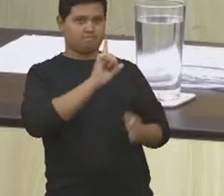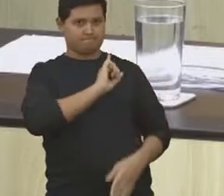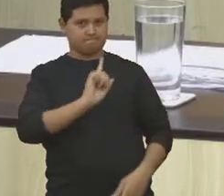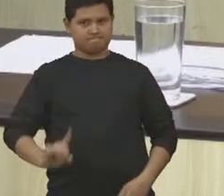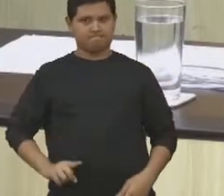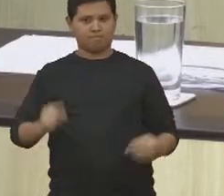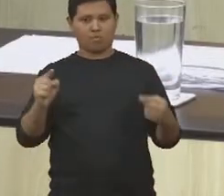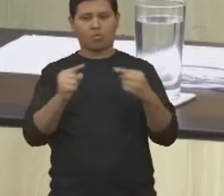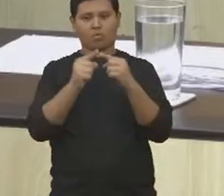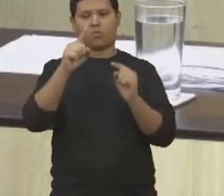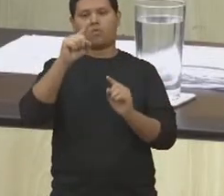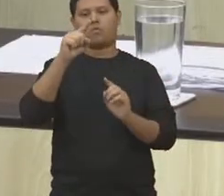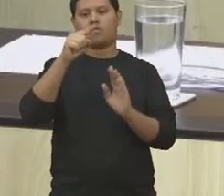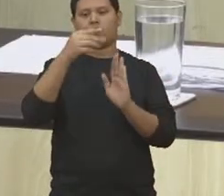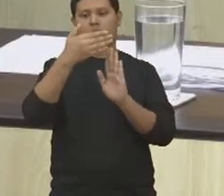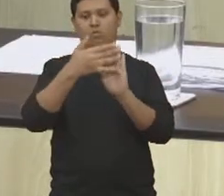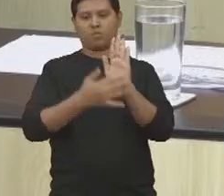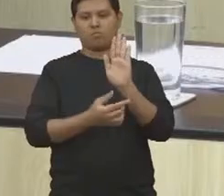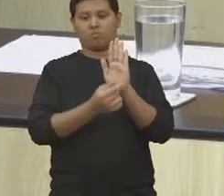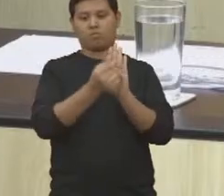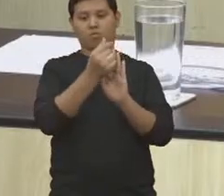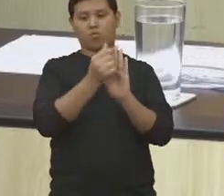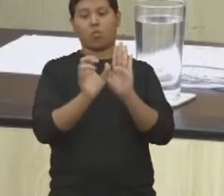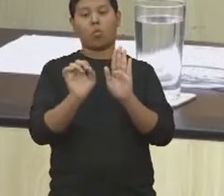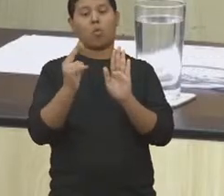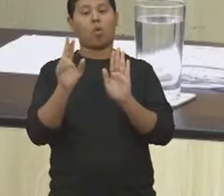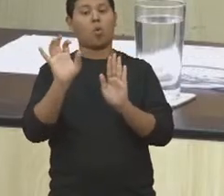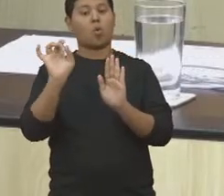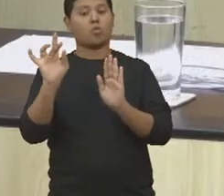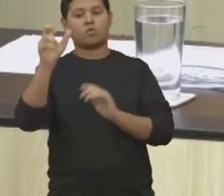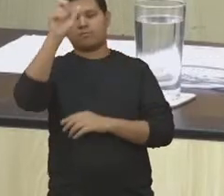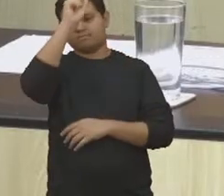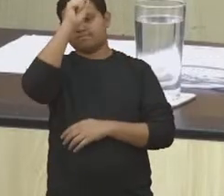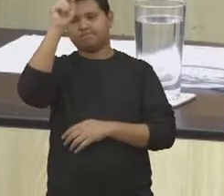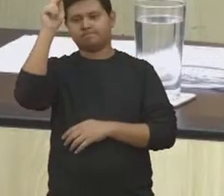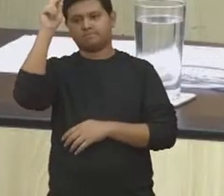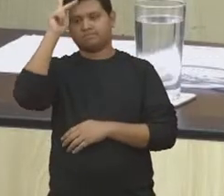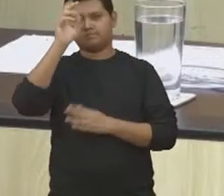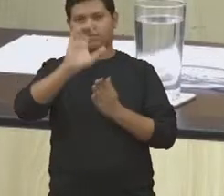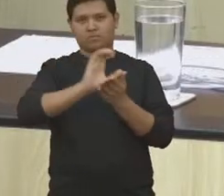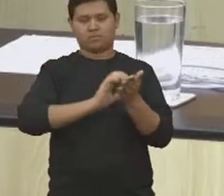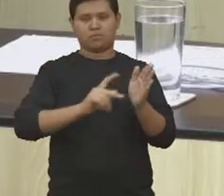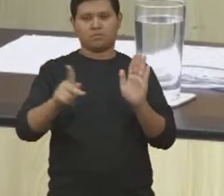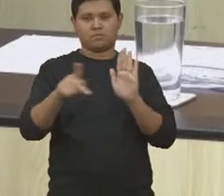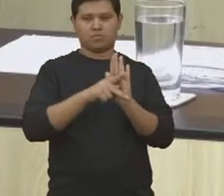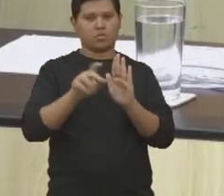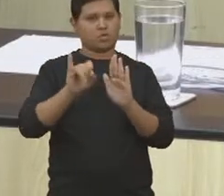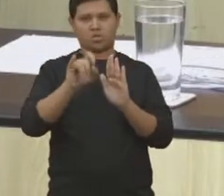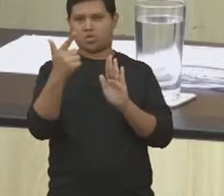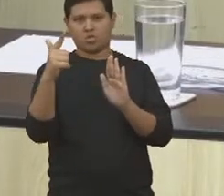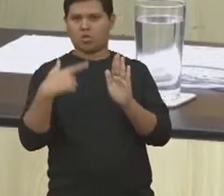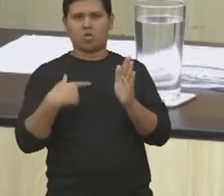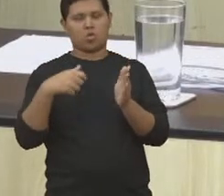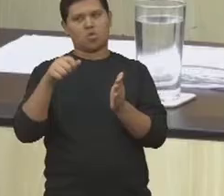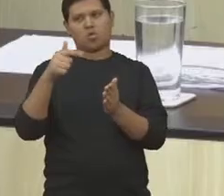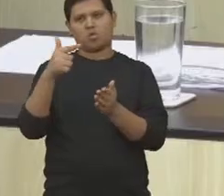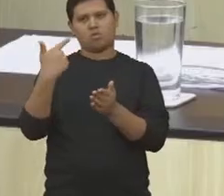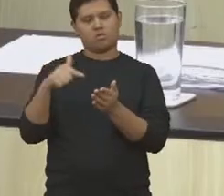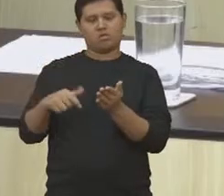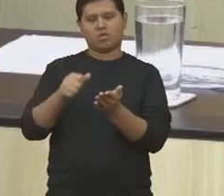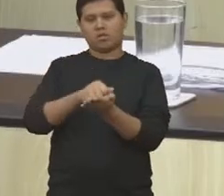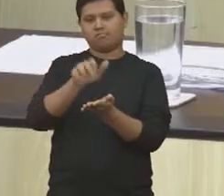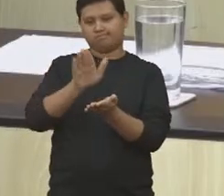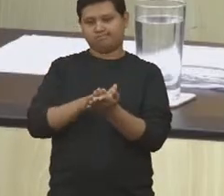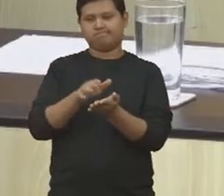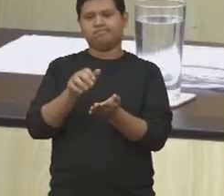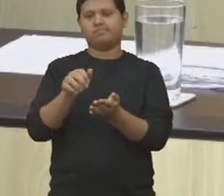né, nesse orçamento, ou é somente da prefeitura recurso próprio, se não foi colocado multa de trânsito e também